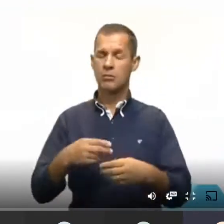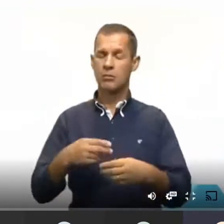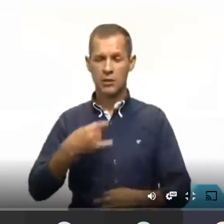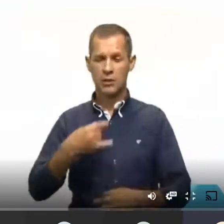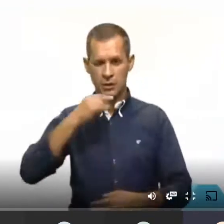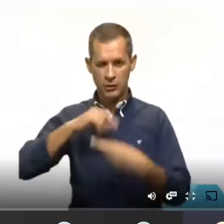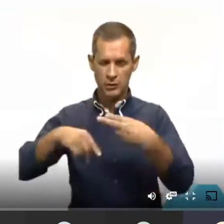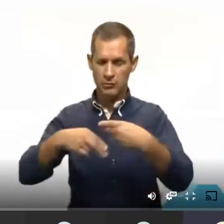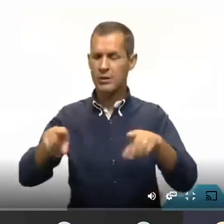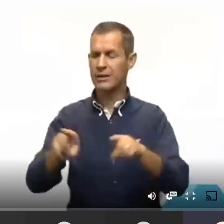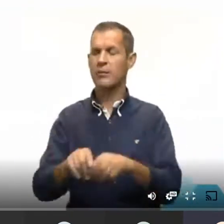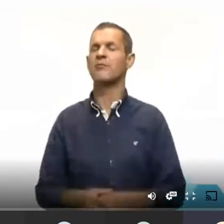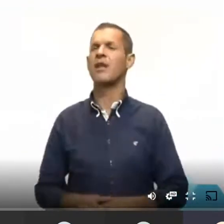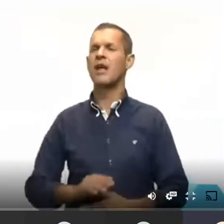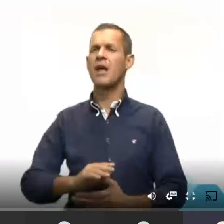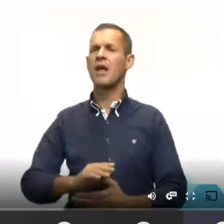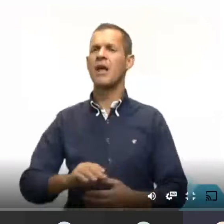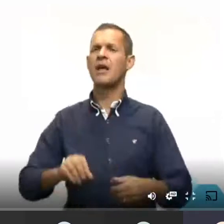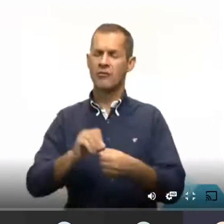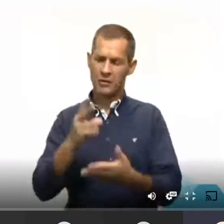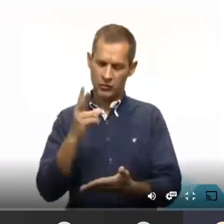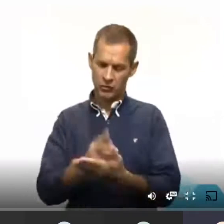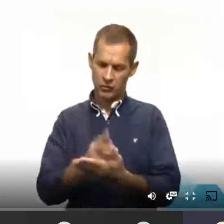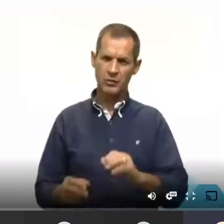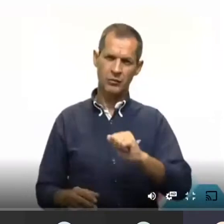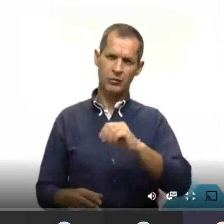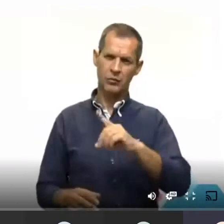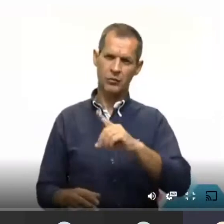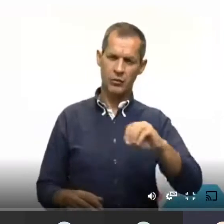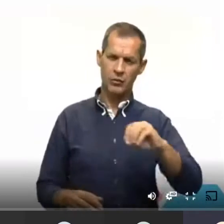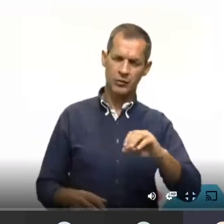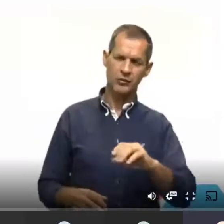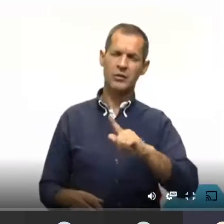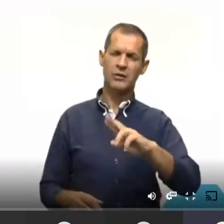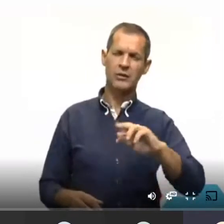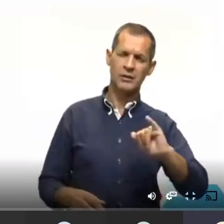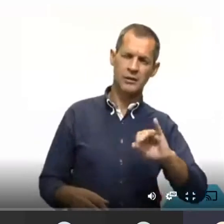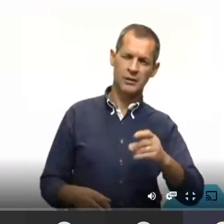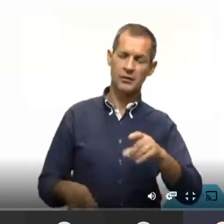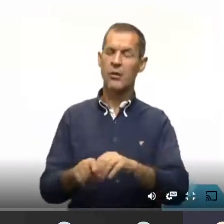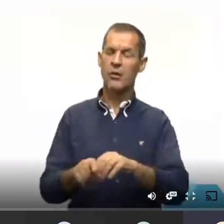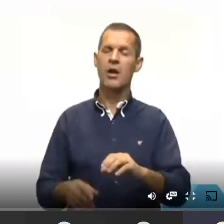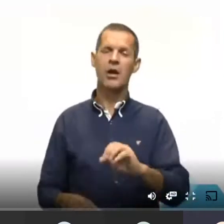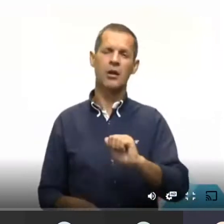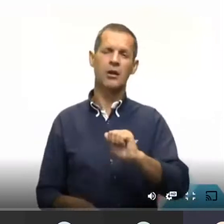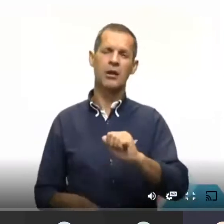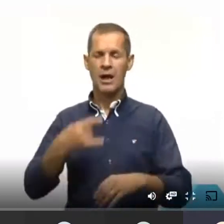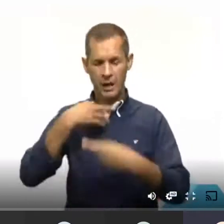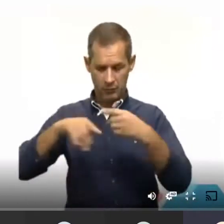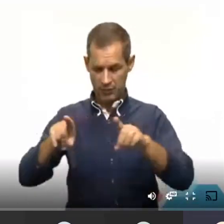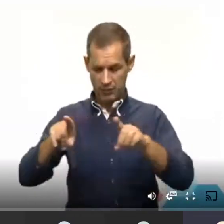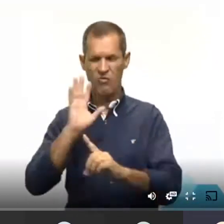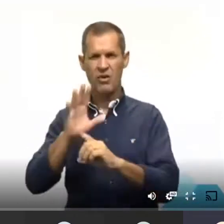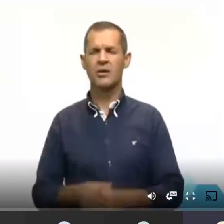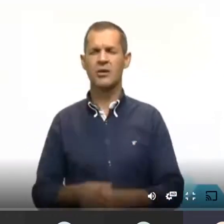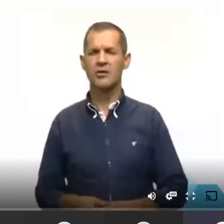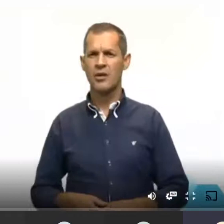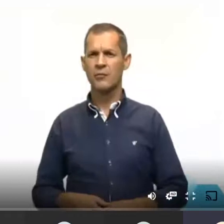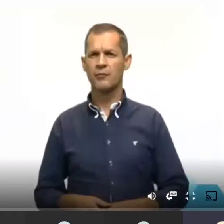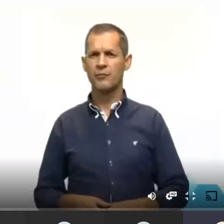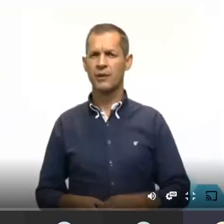que degradam os ácidos graxos. Então, o álcool, quando é degradado em acetato, ele vai interferir